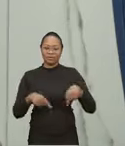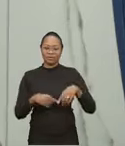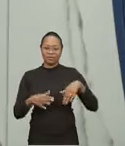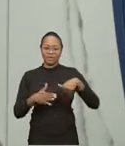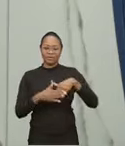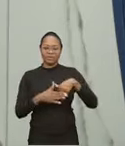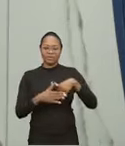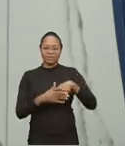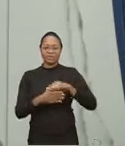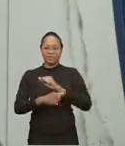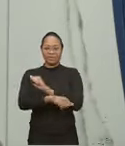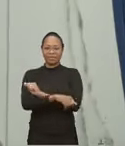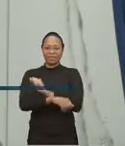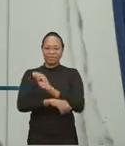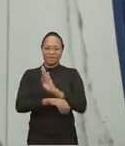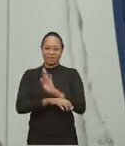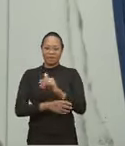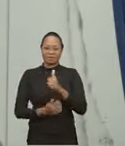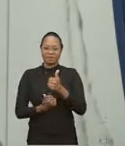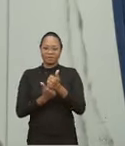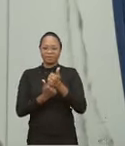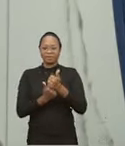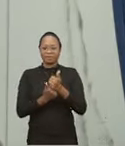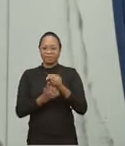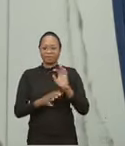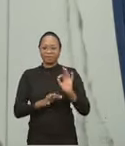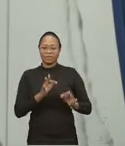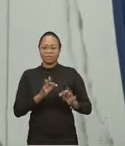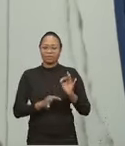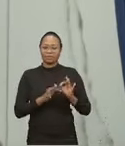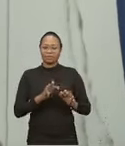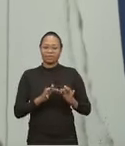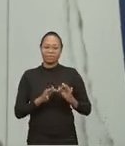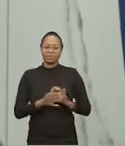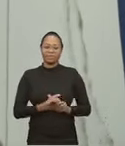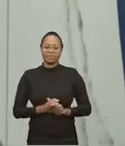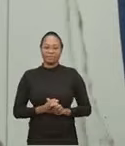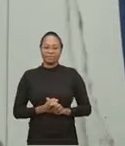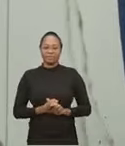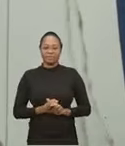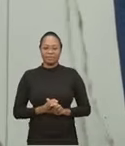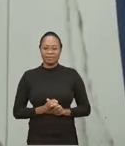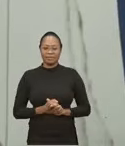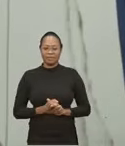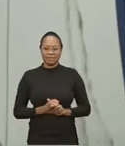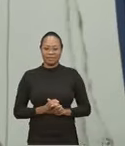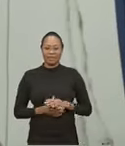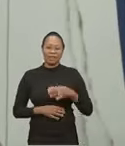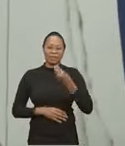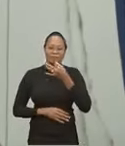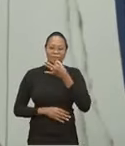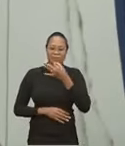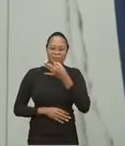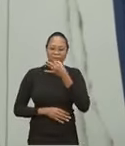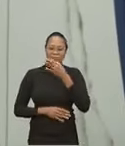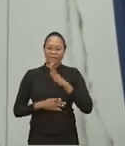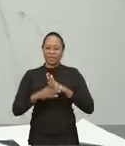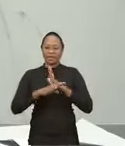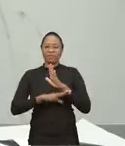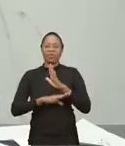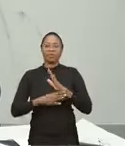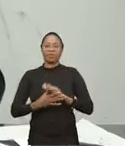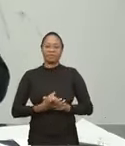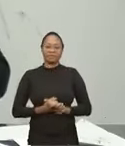Distrito de Abrantes. O substitutivo vem acompanhado do parecer da Comissão de Constituição e Justiça, opinando pela aprovação, senhor